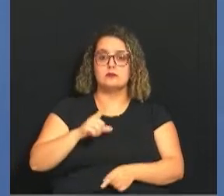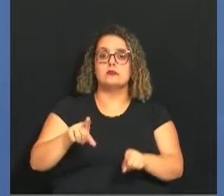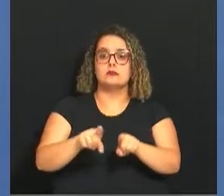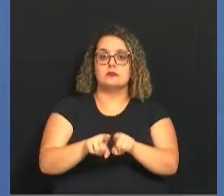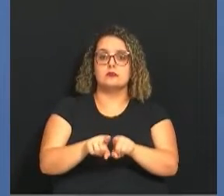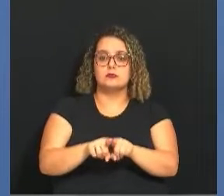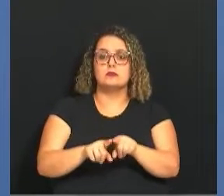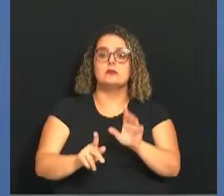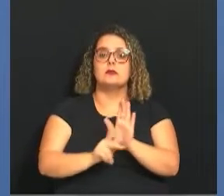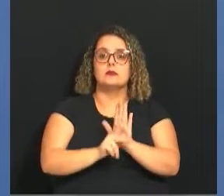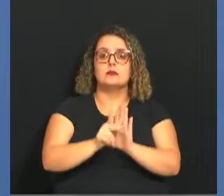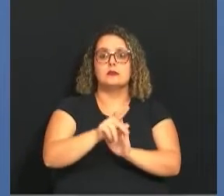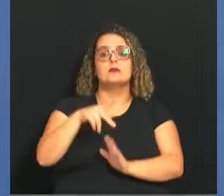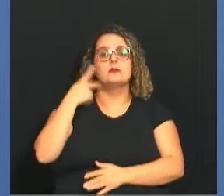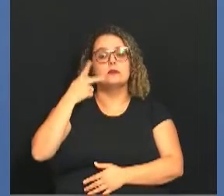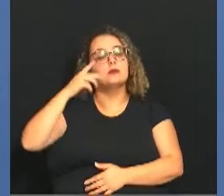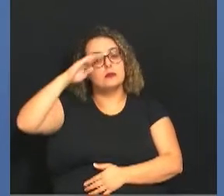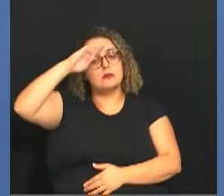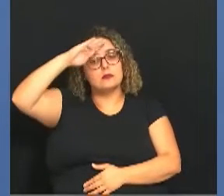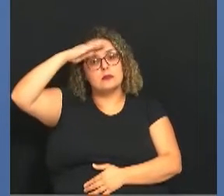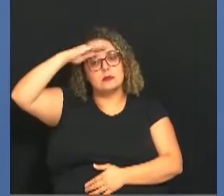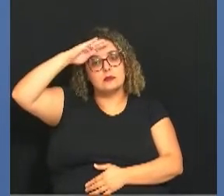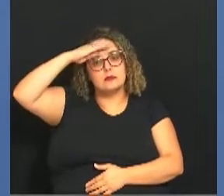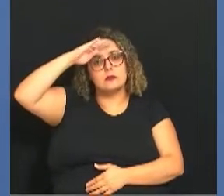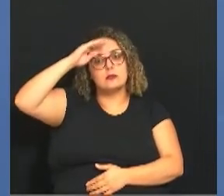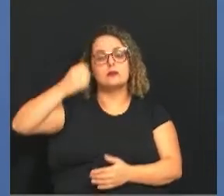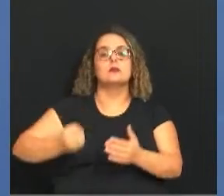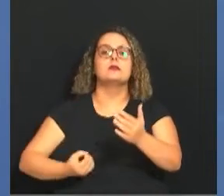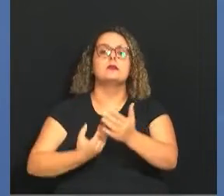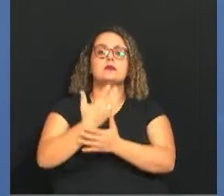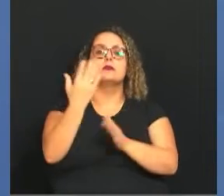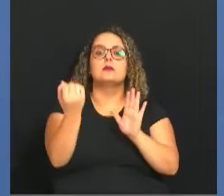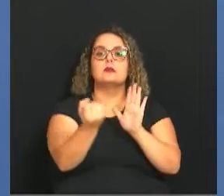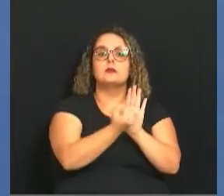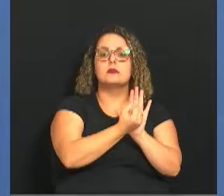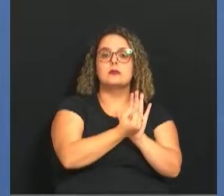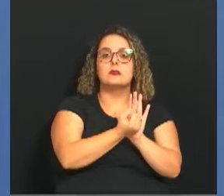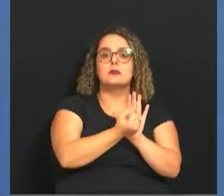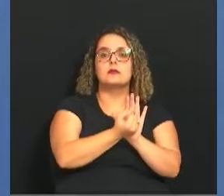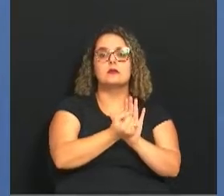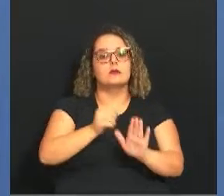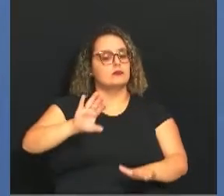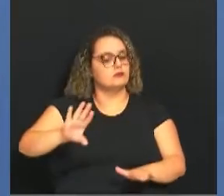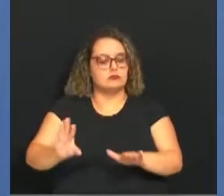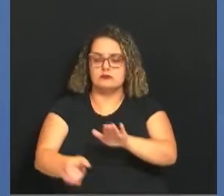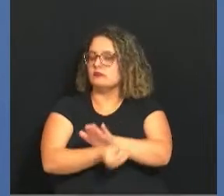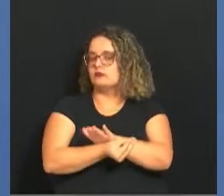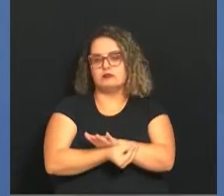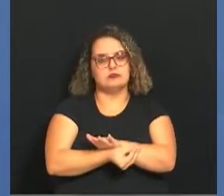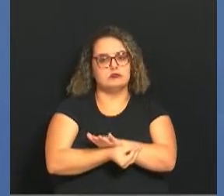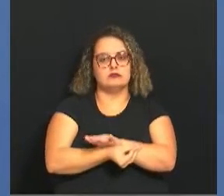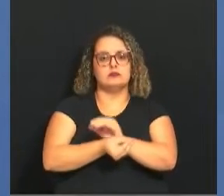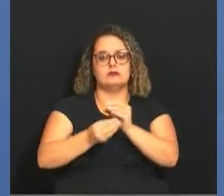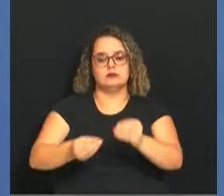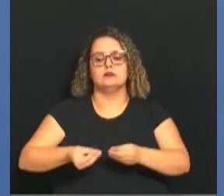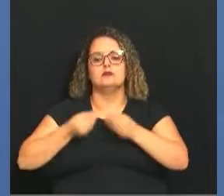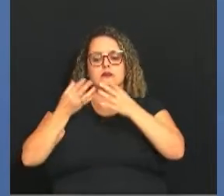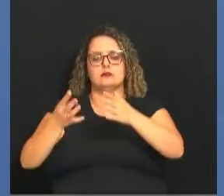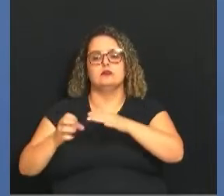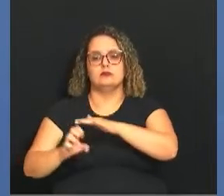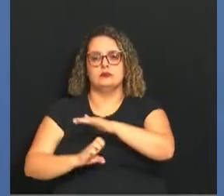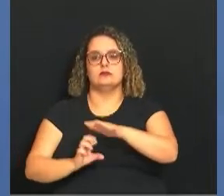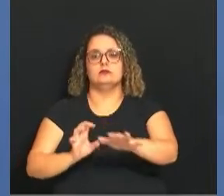projeto do vereador Marcelo Silva, que cria o selo anticorrupção, que vai ser concedido às empresas que